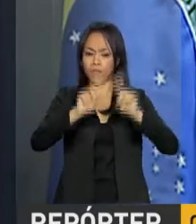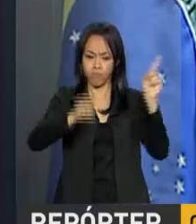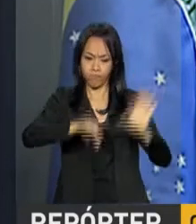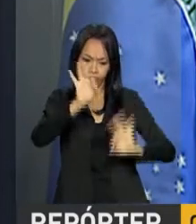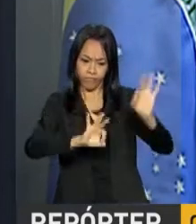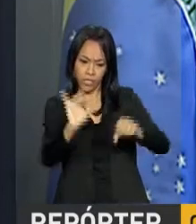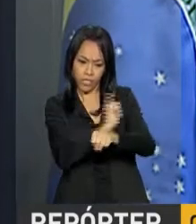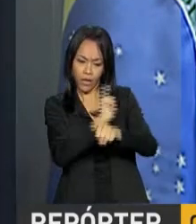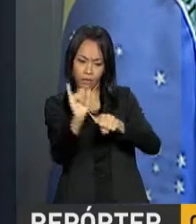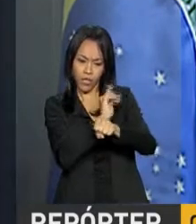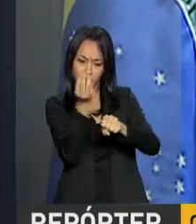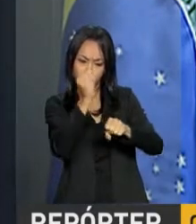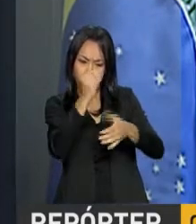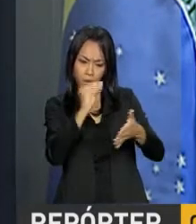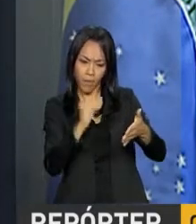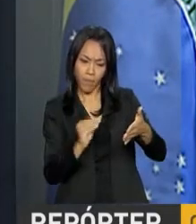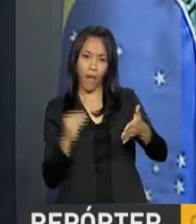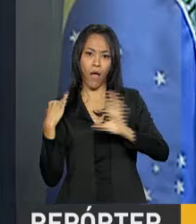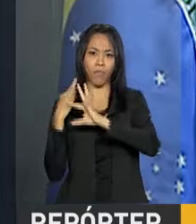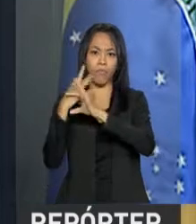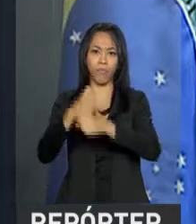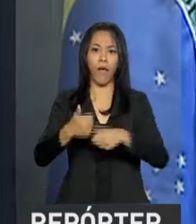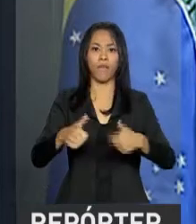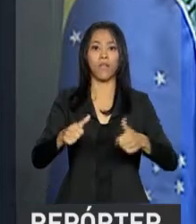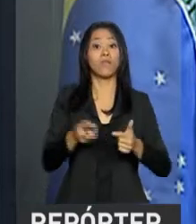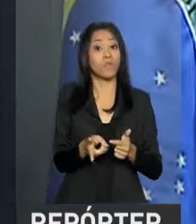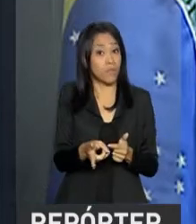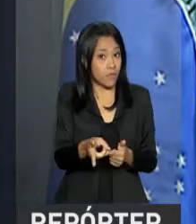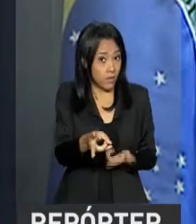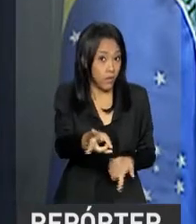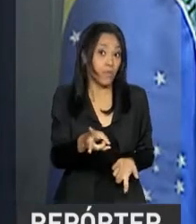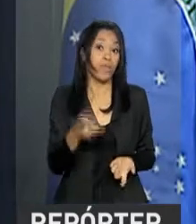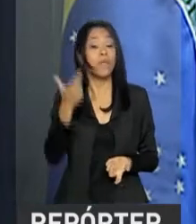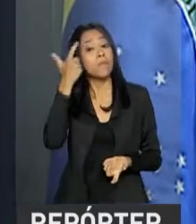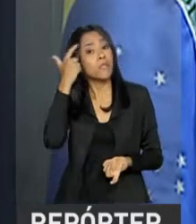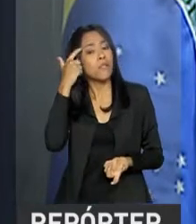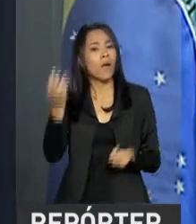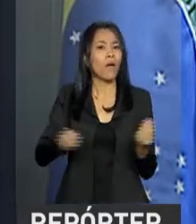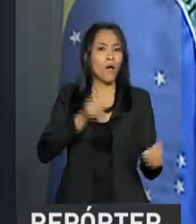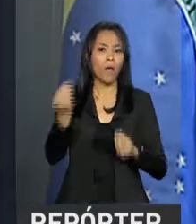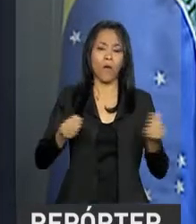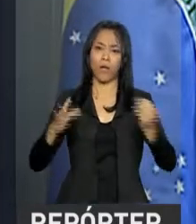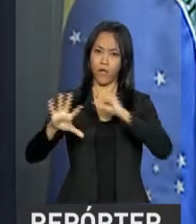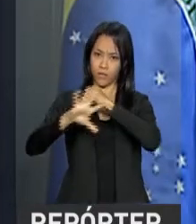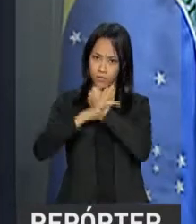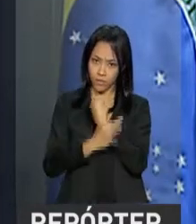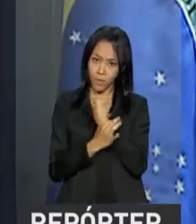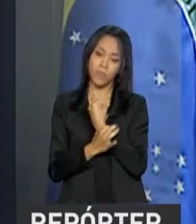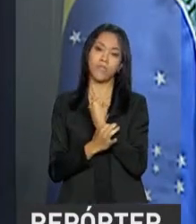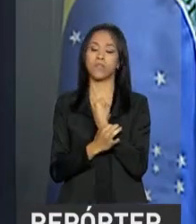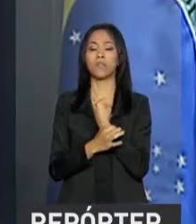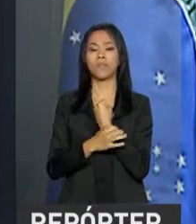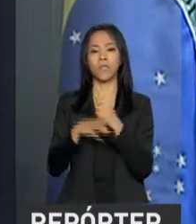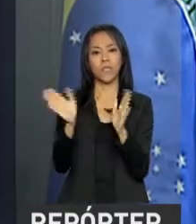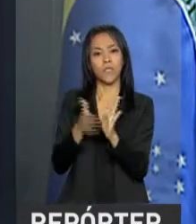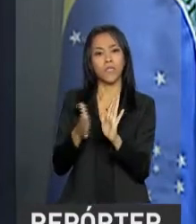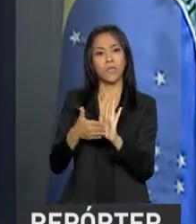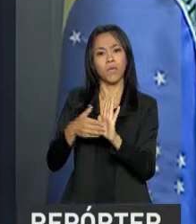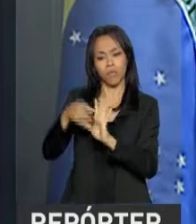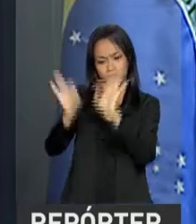com avaliações permanentes de desempenho, de modo a pensar a segurança no patamar de um plano